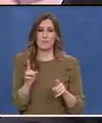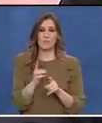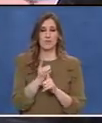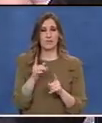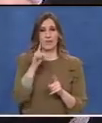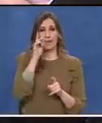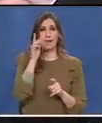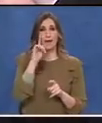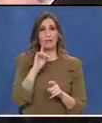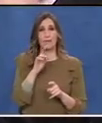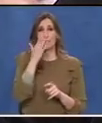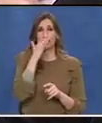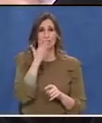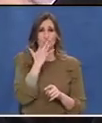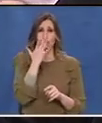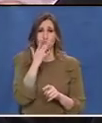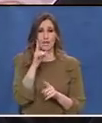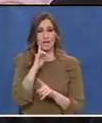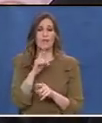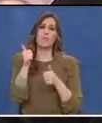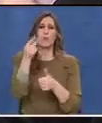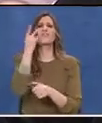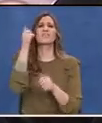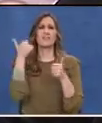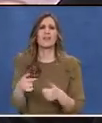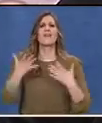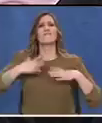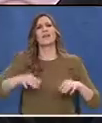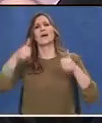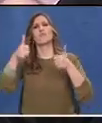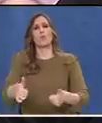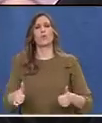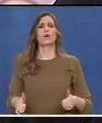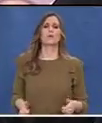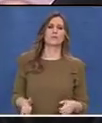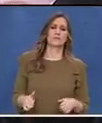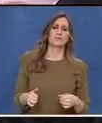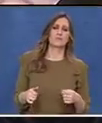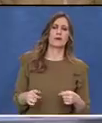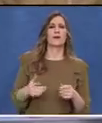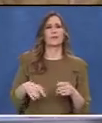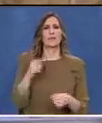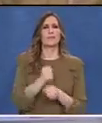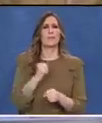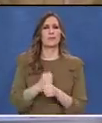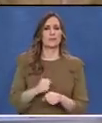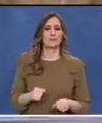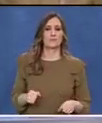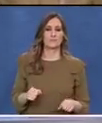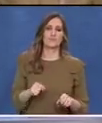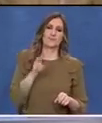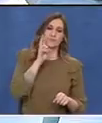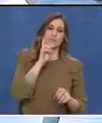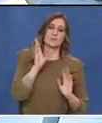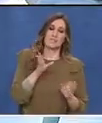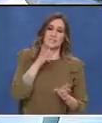ela tá preta cada mulher envolvida também ofereça mais tem também o trabalho em nossa escola